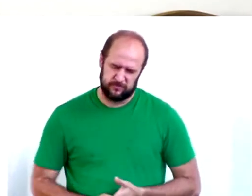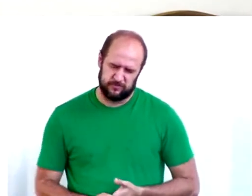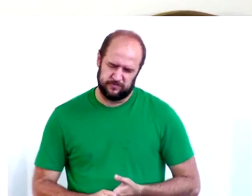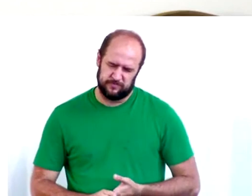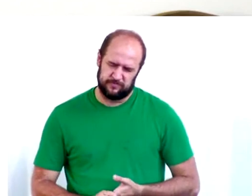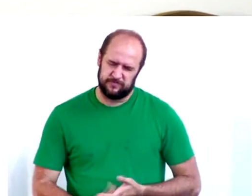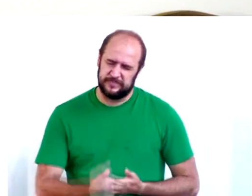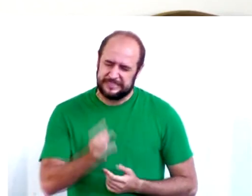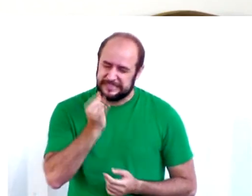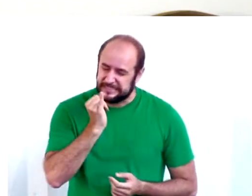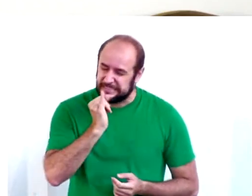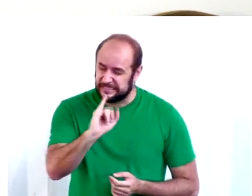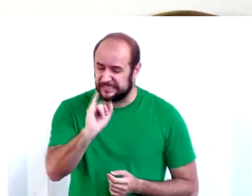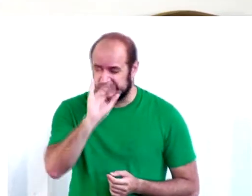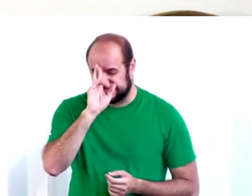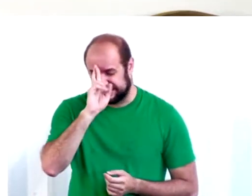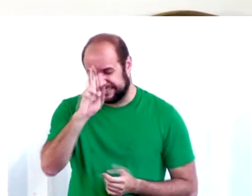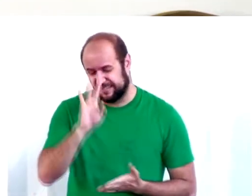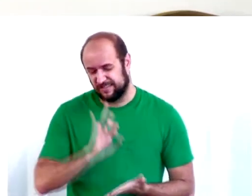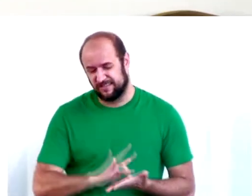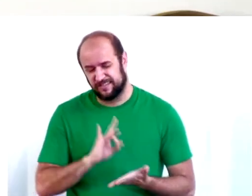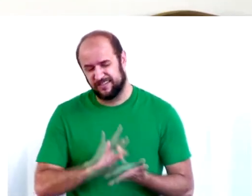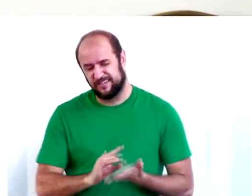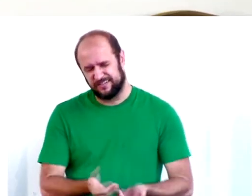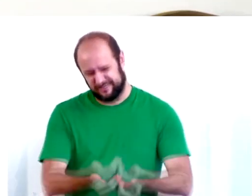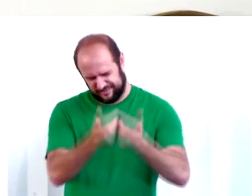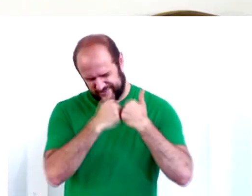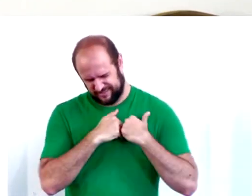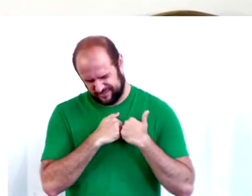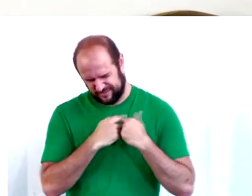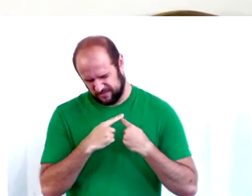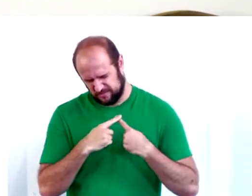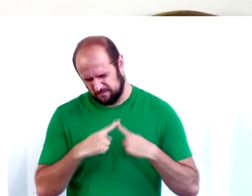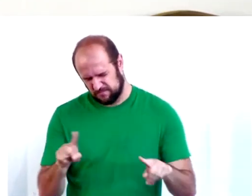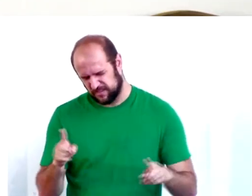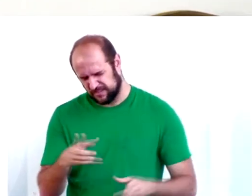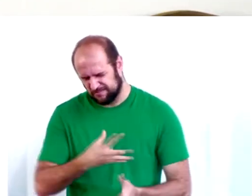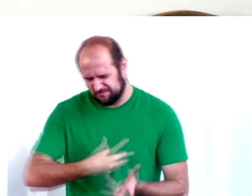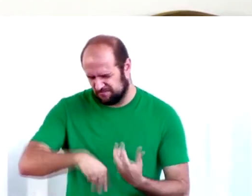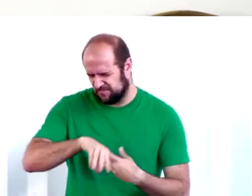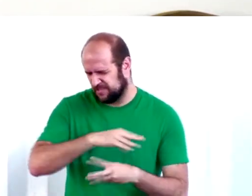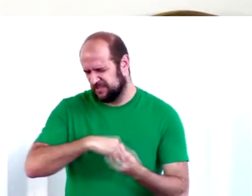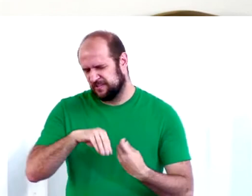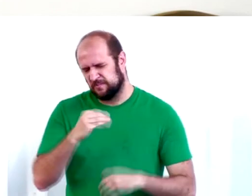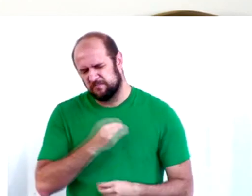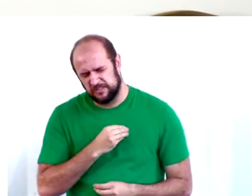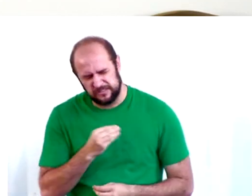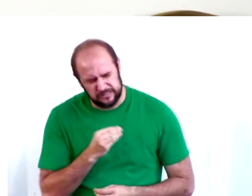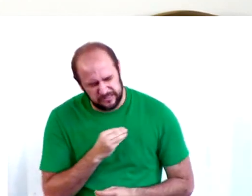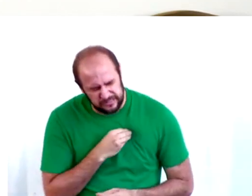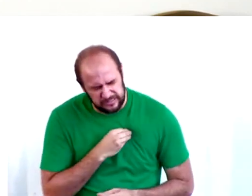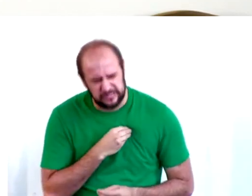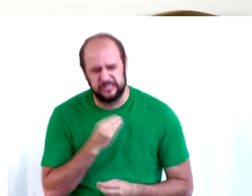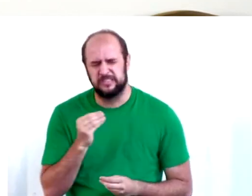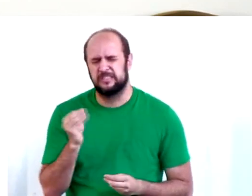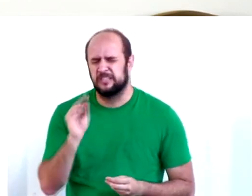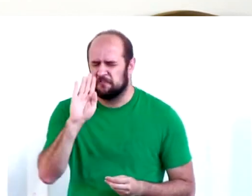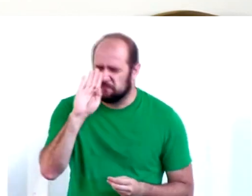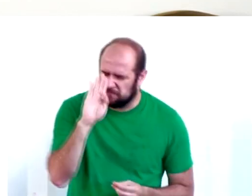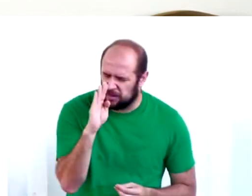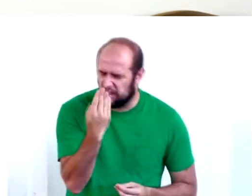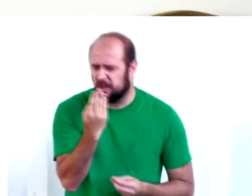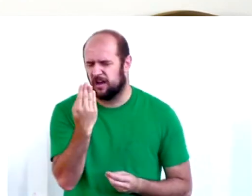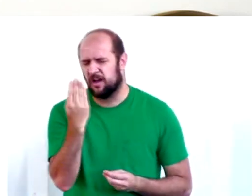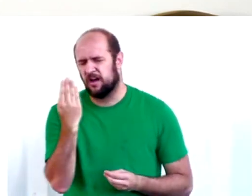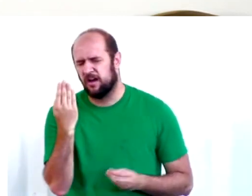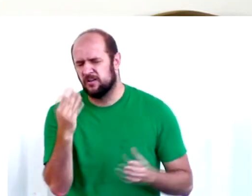a verdade é algo que está em nós, mas está misturada com mentiras, com omissões, com enganos,